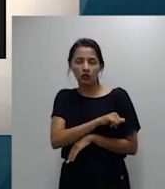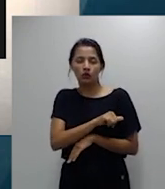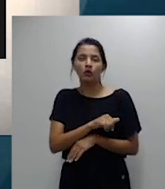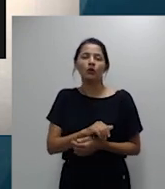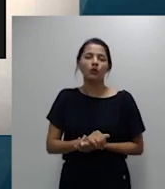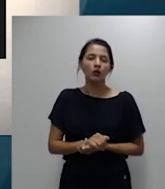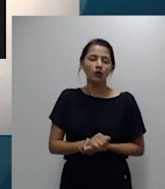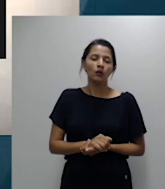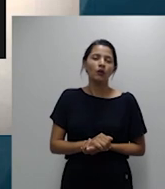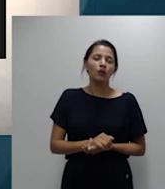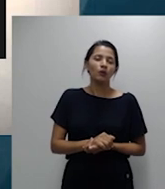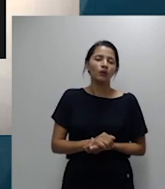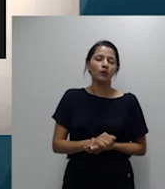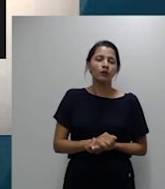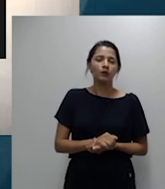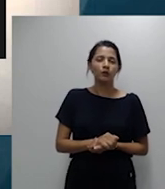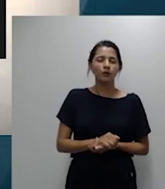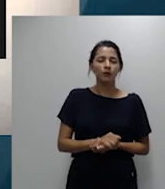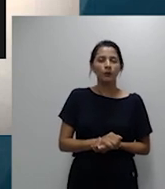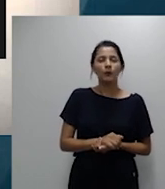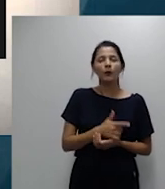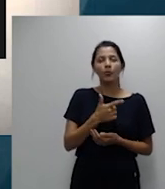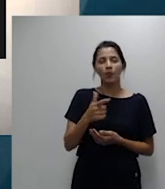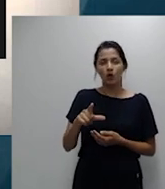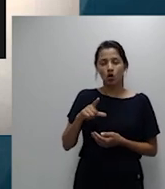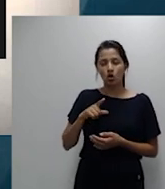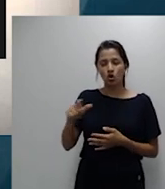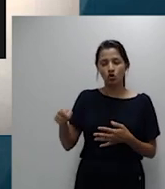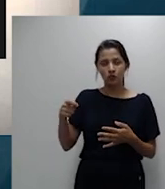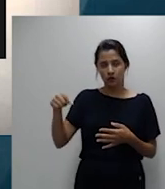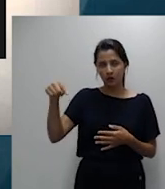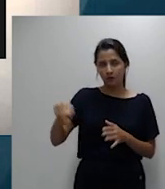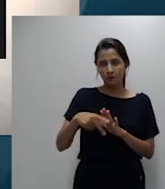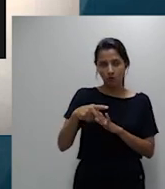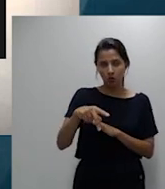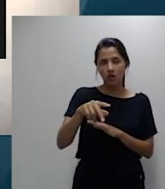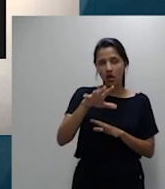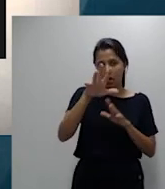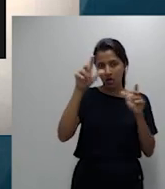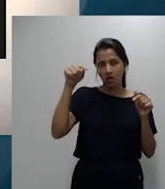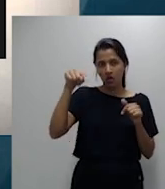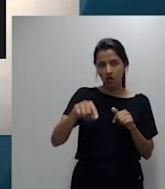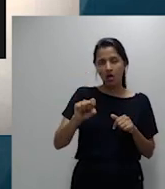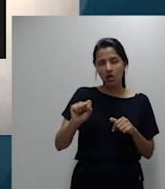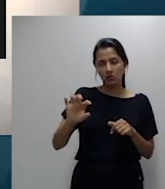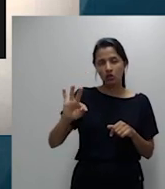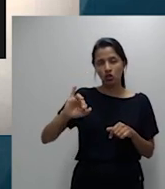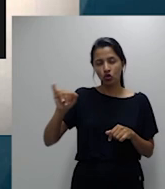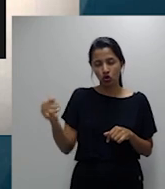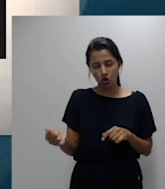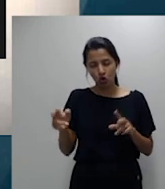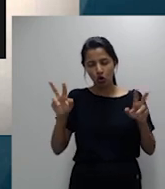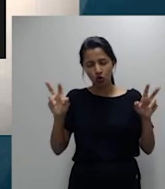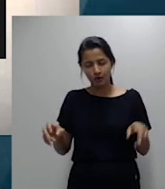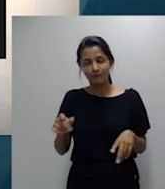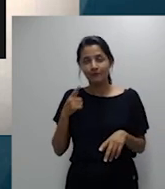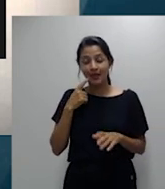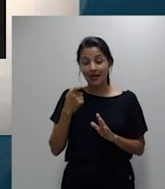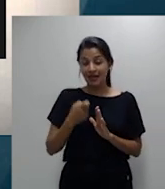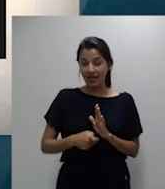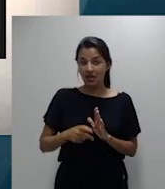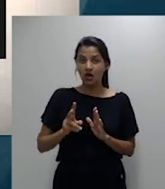questão foi Estadual nos termos da jurisprudência desta corte superior a faz a incidência do ICMS